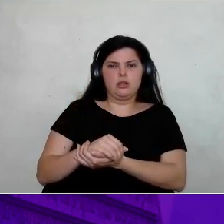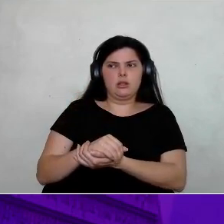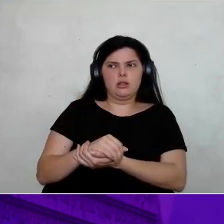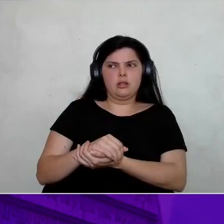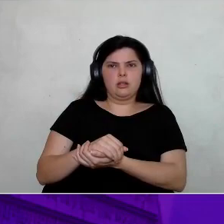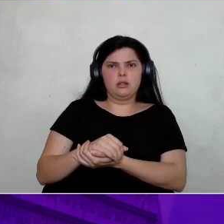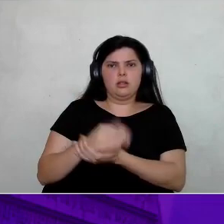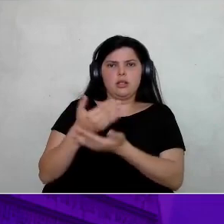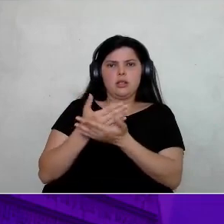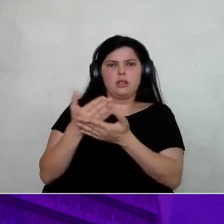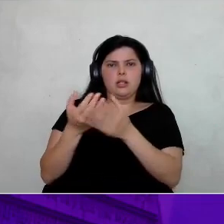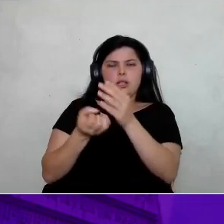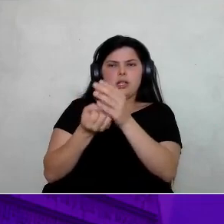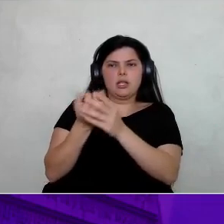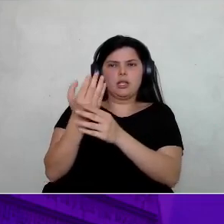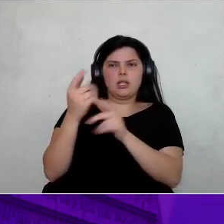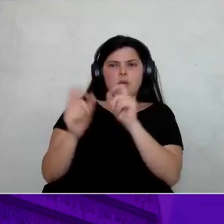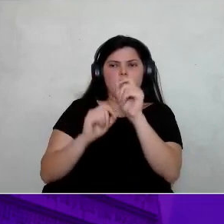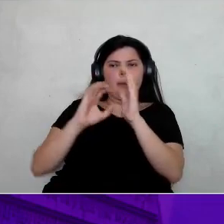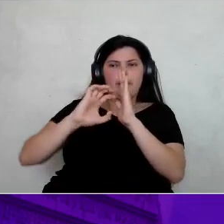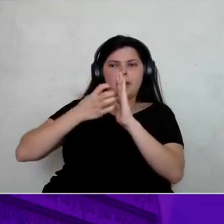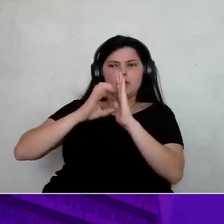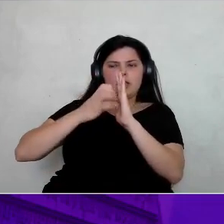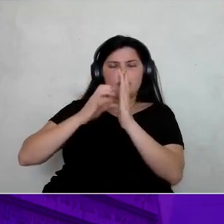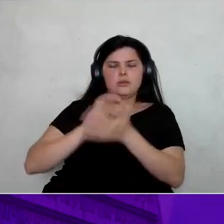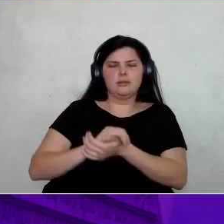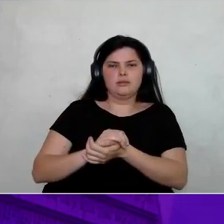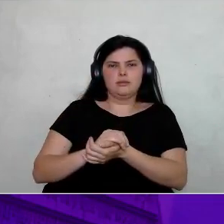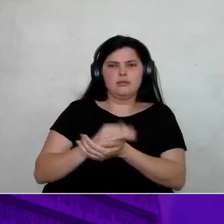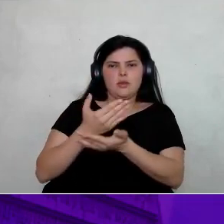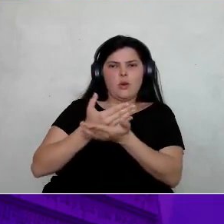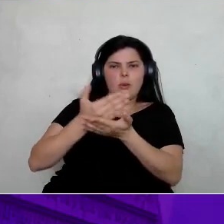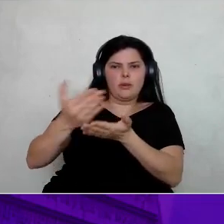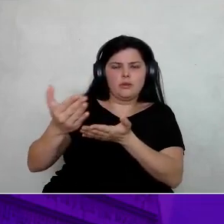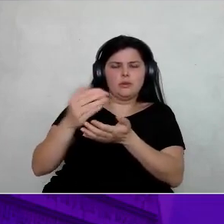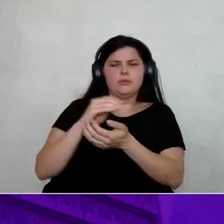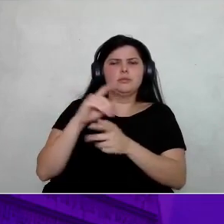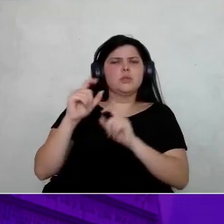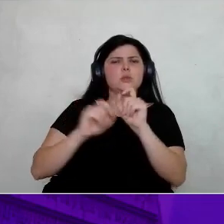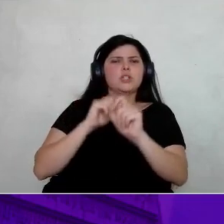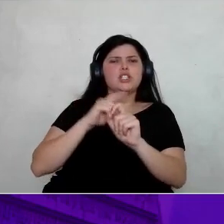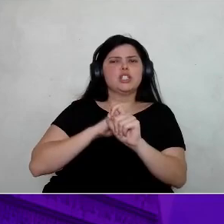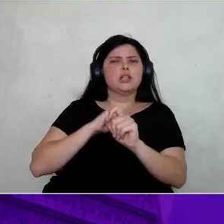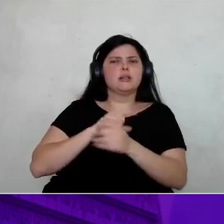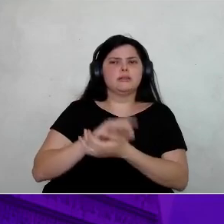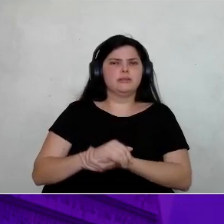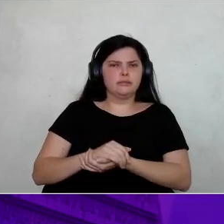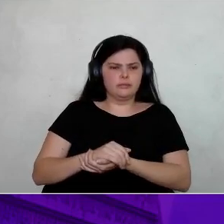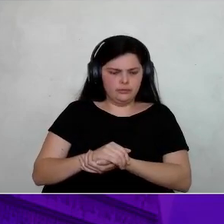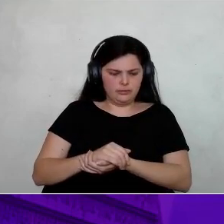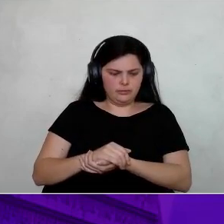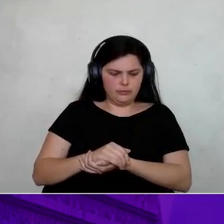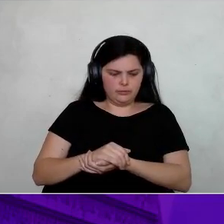criar os primeiros bancos de dados, né? E os primeiros bancos de dados, eles vieram muito com esse